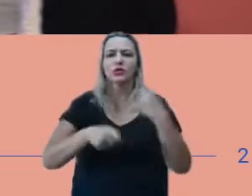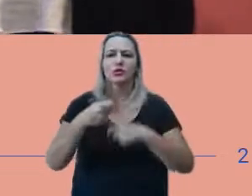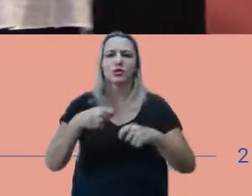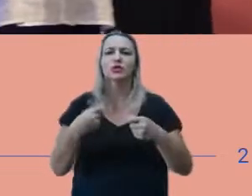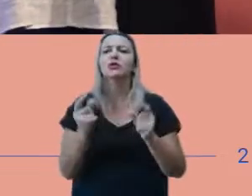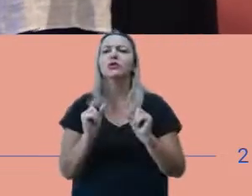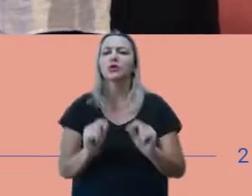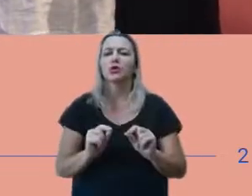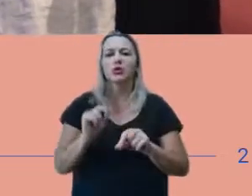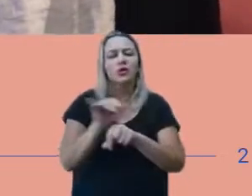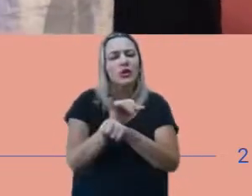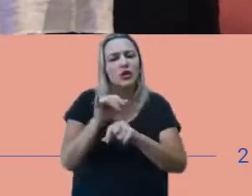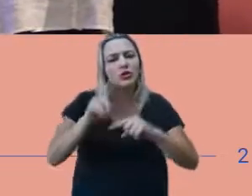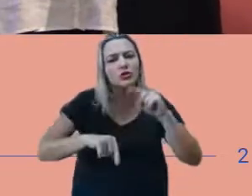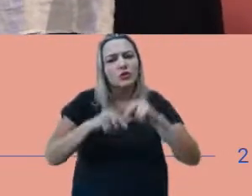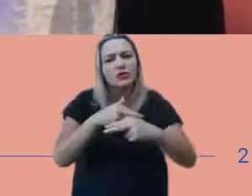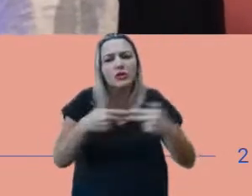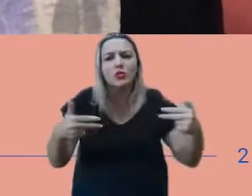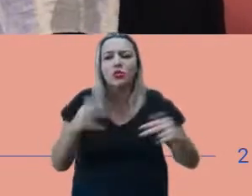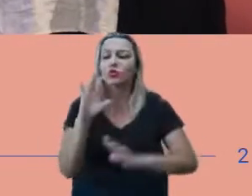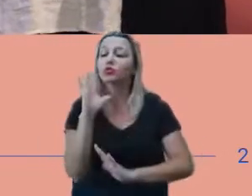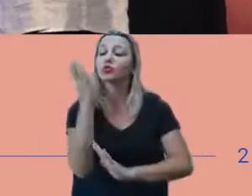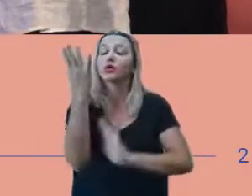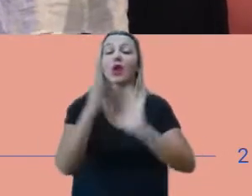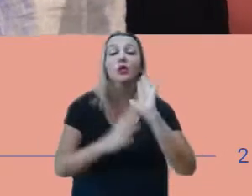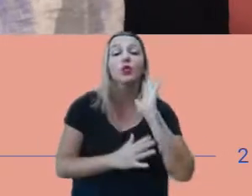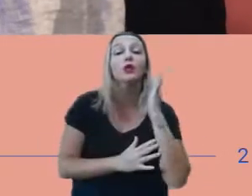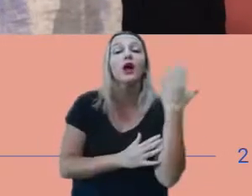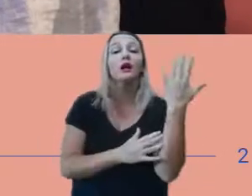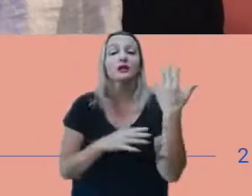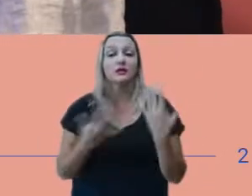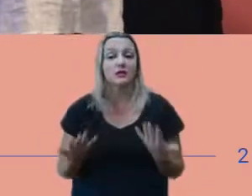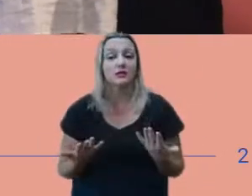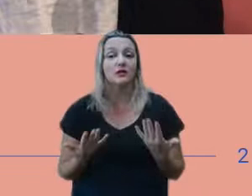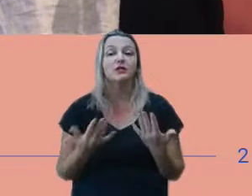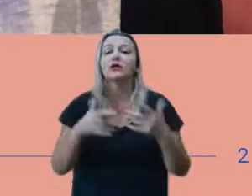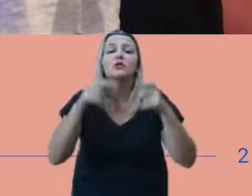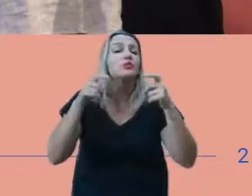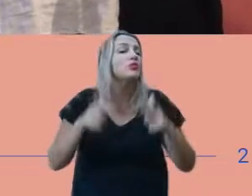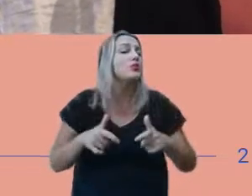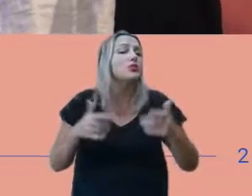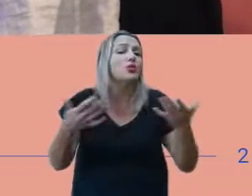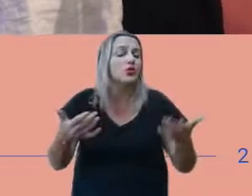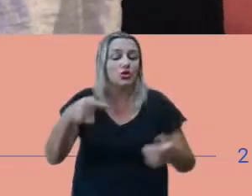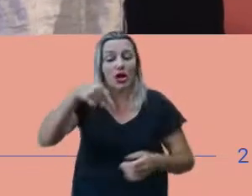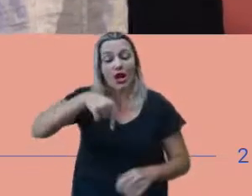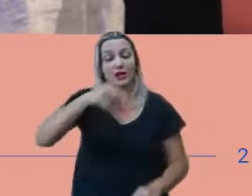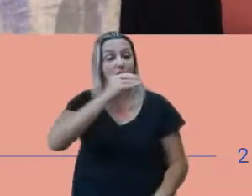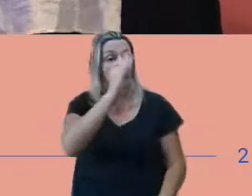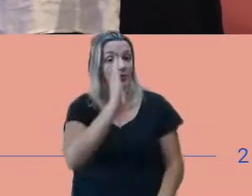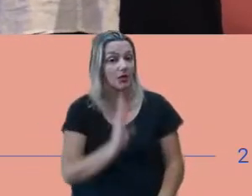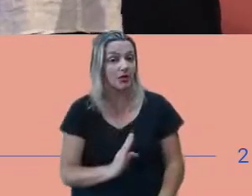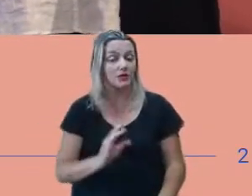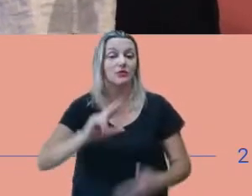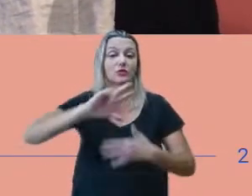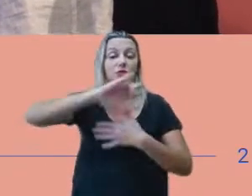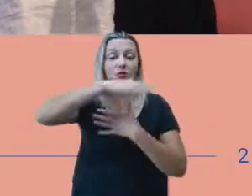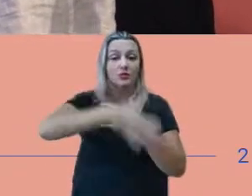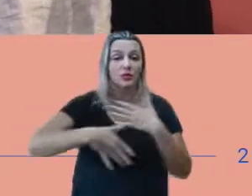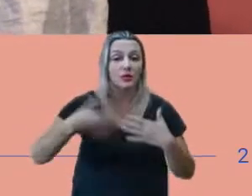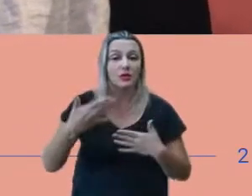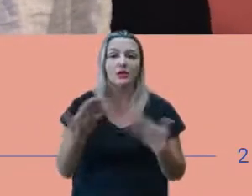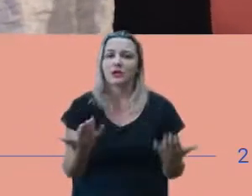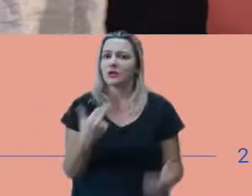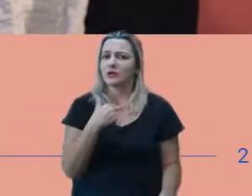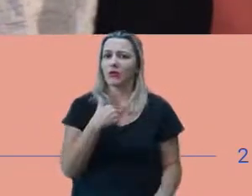os recursos naturais e onde que estão esses recursos naturais esse ecossistema rico aqui no Brasil na América Latina tem a gente não